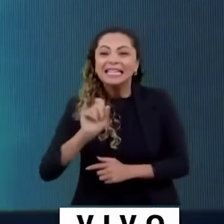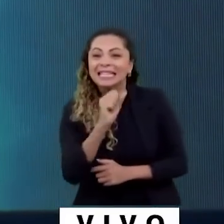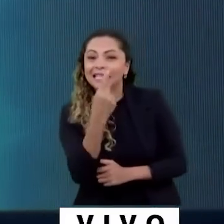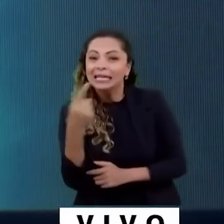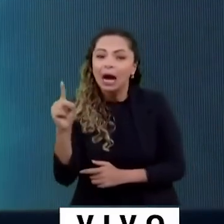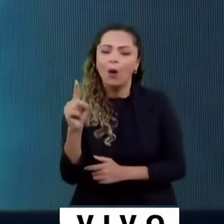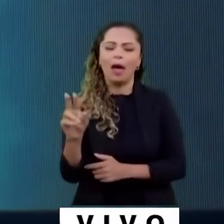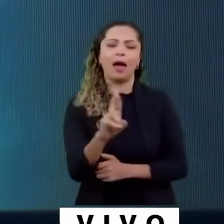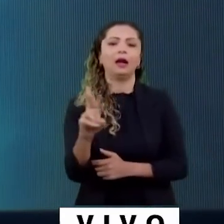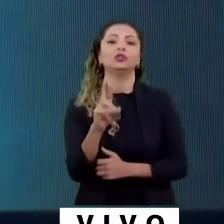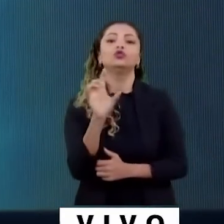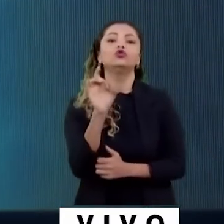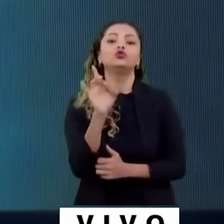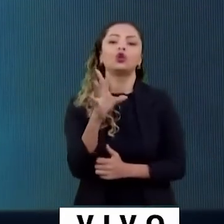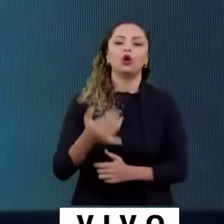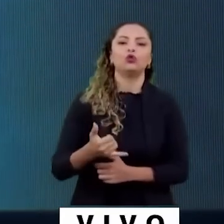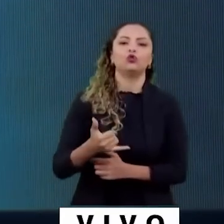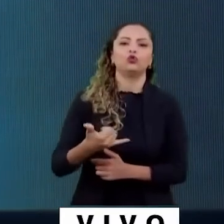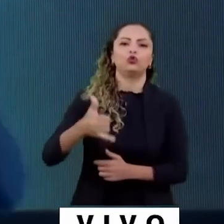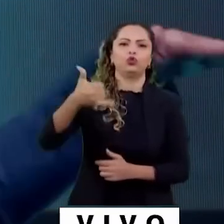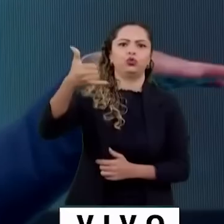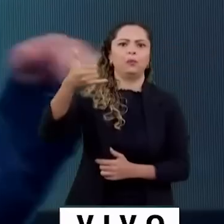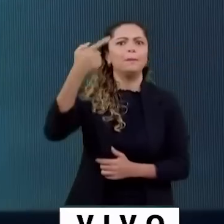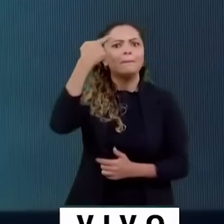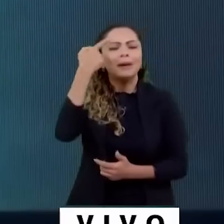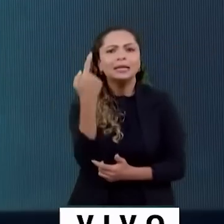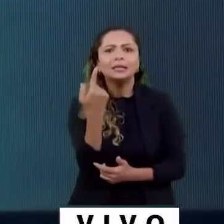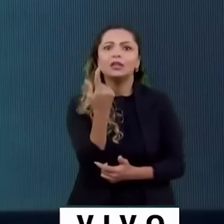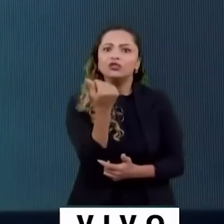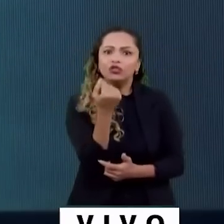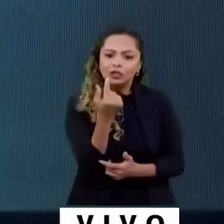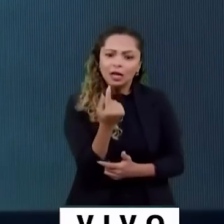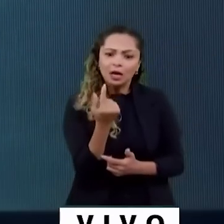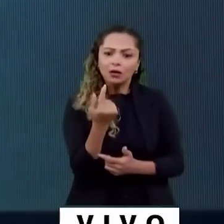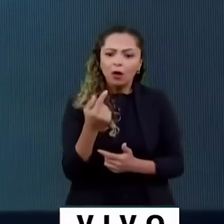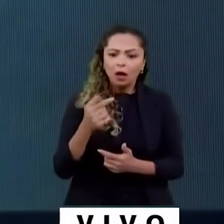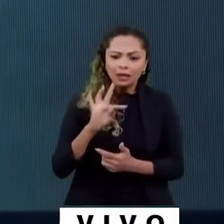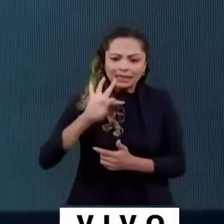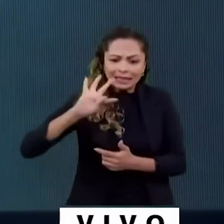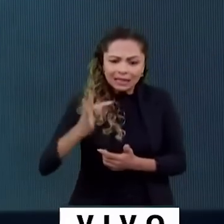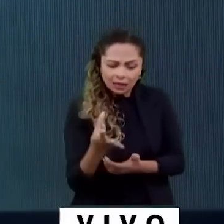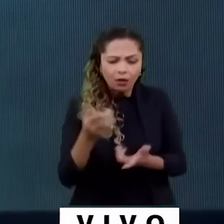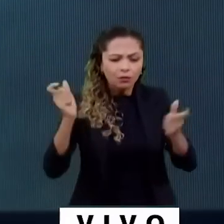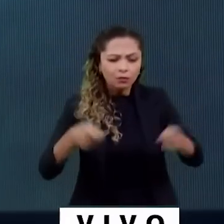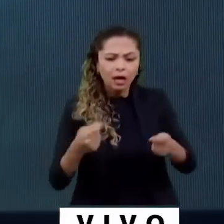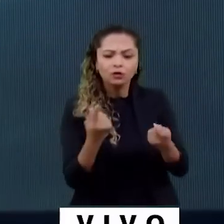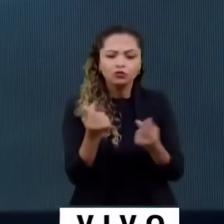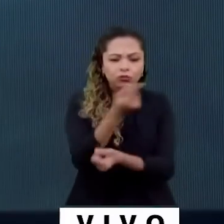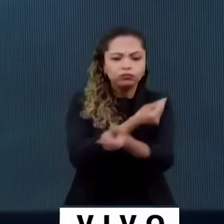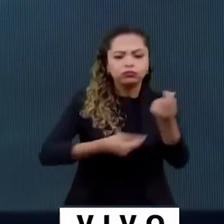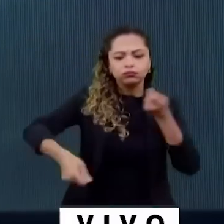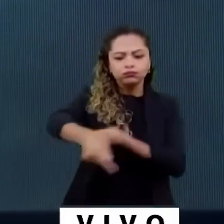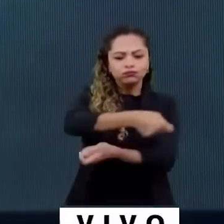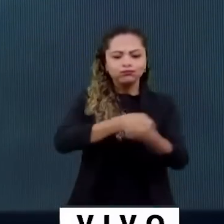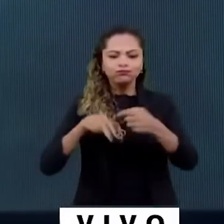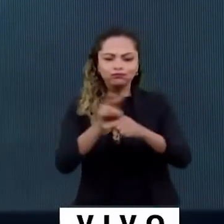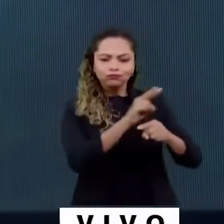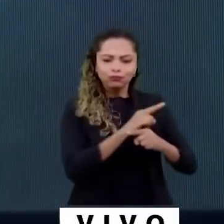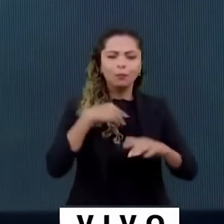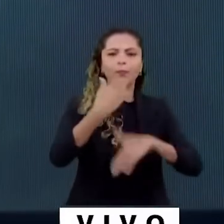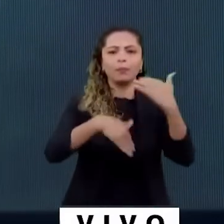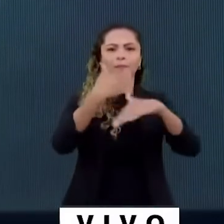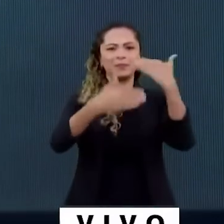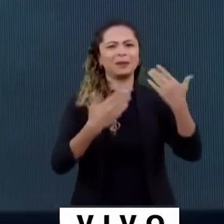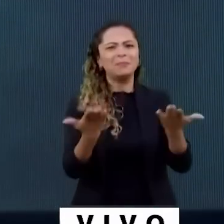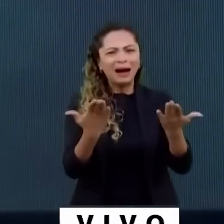7 trilhões de reais Faria do país um grande país de classe média se não fosse esse orgânico sistema corrupto que domina o Brasil